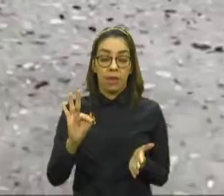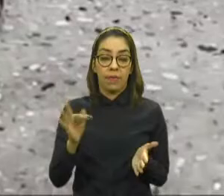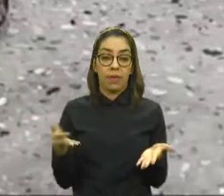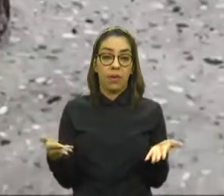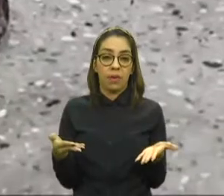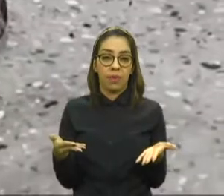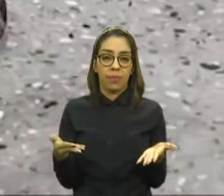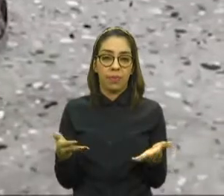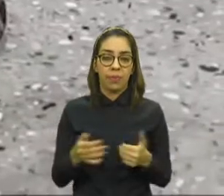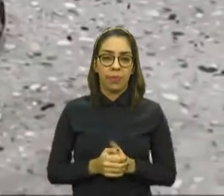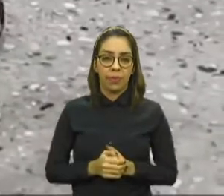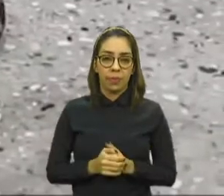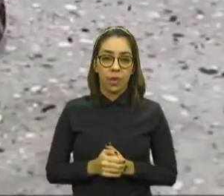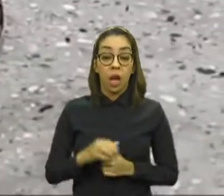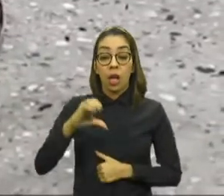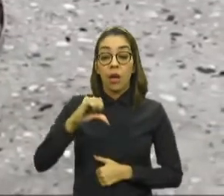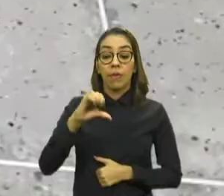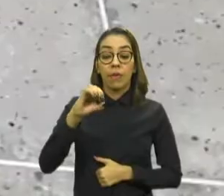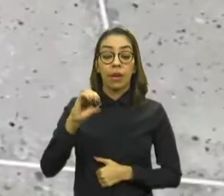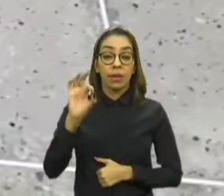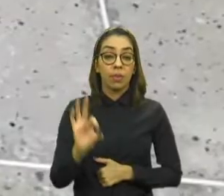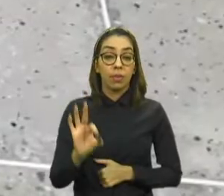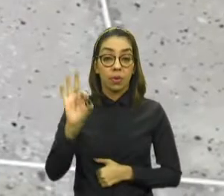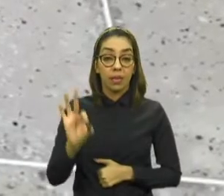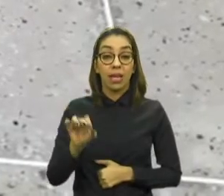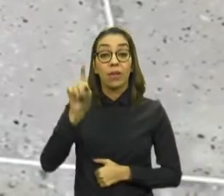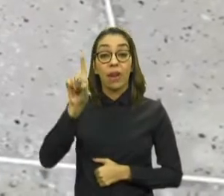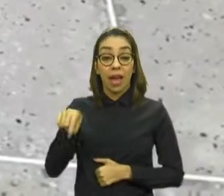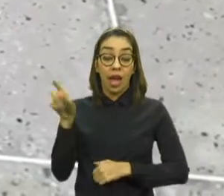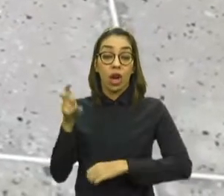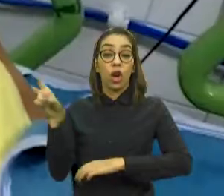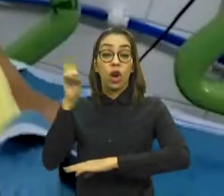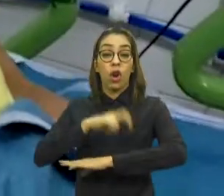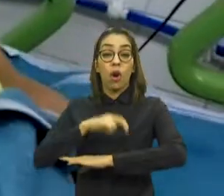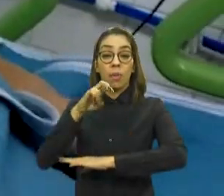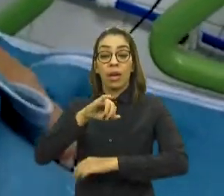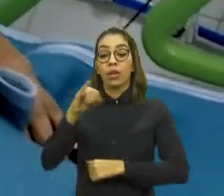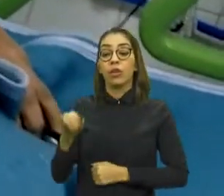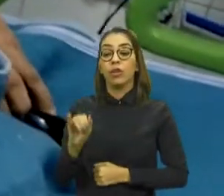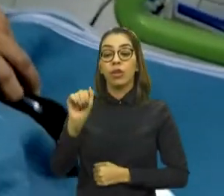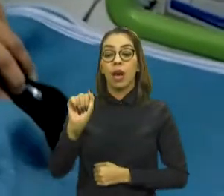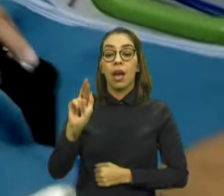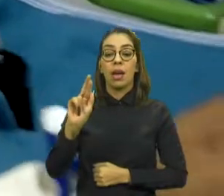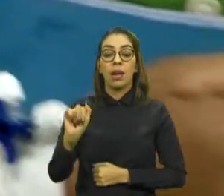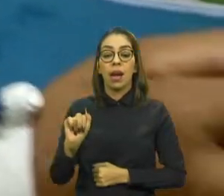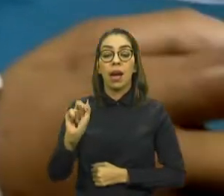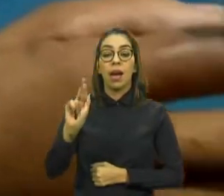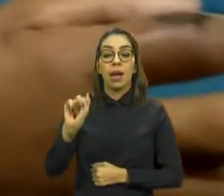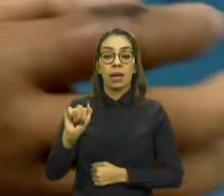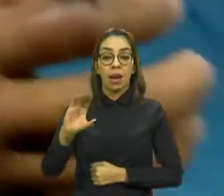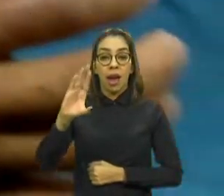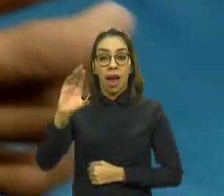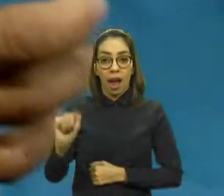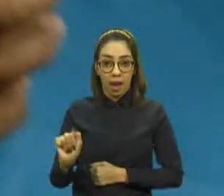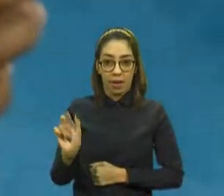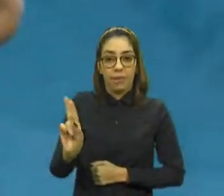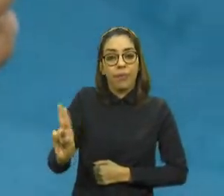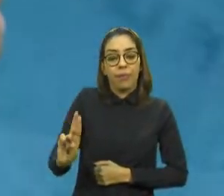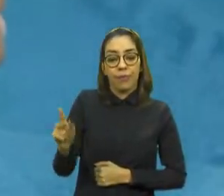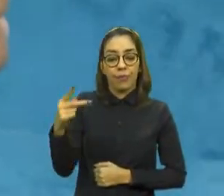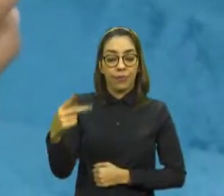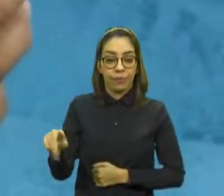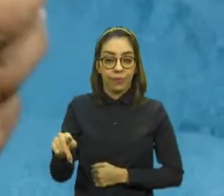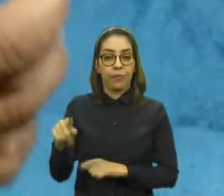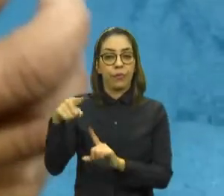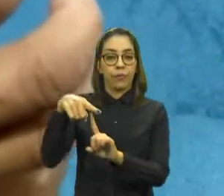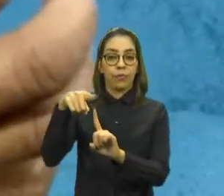144. 90% dos casos são ataques da cobra peçonhenta jararaca. Por isso, em caso de picada de cobra, o ferimento não deve